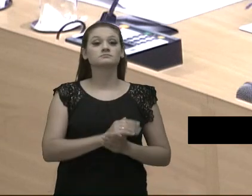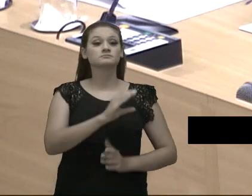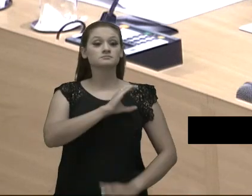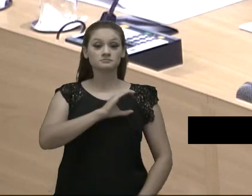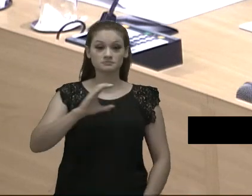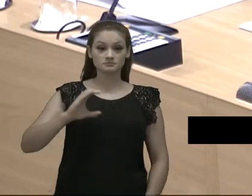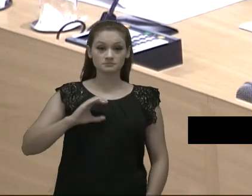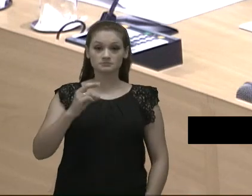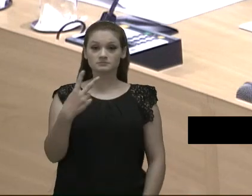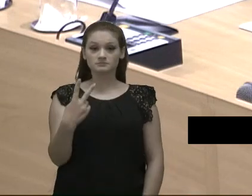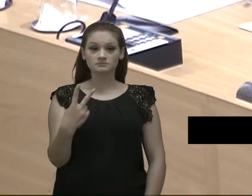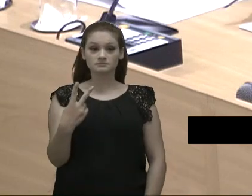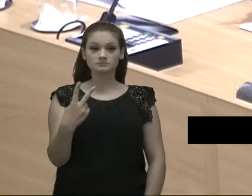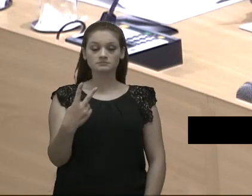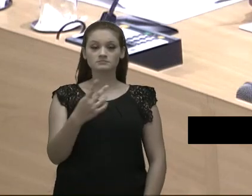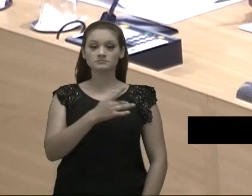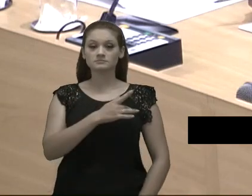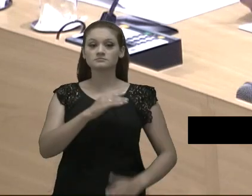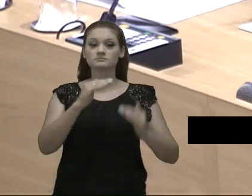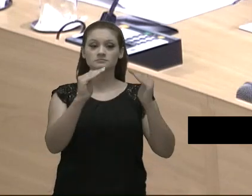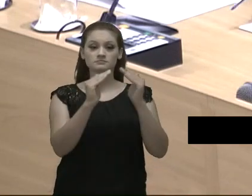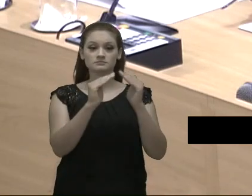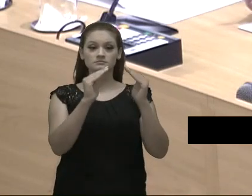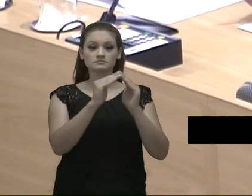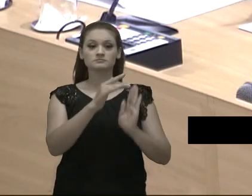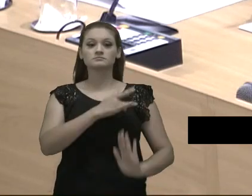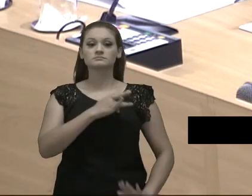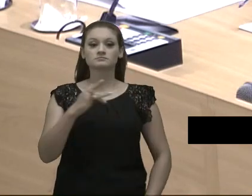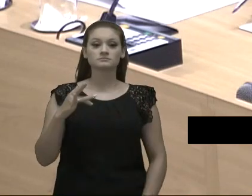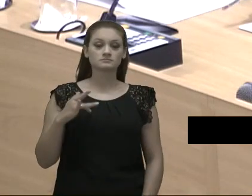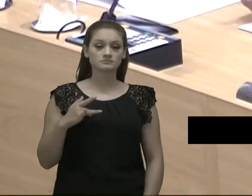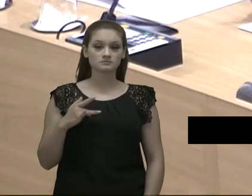aqui. As duas? As duas, isso. Ele coordena as unidades aqui.